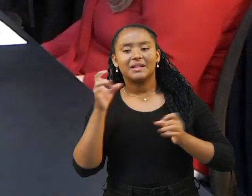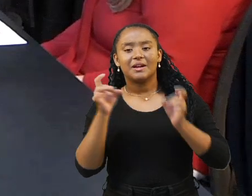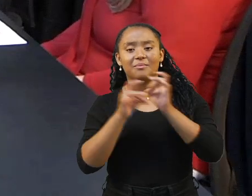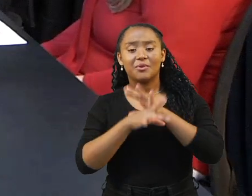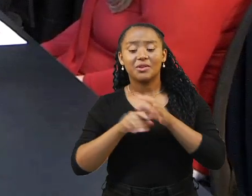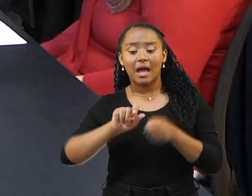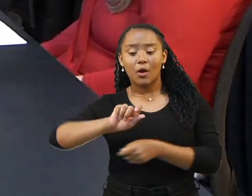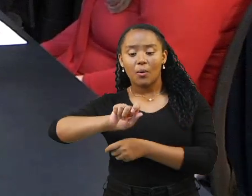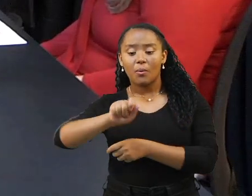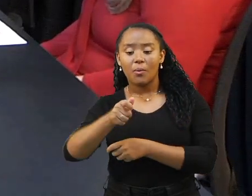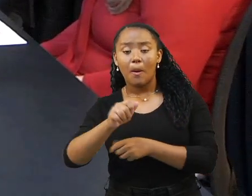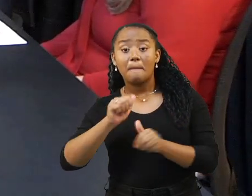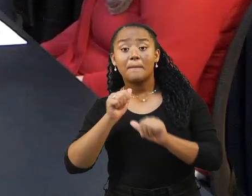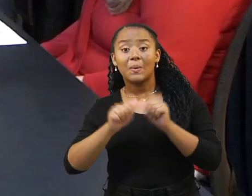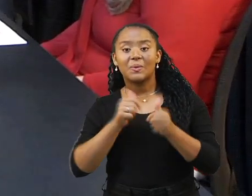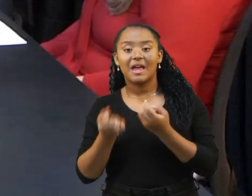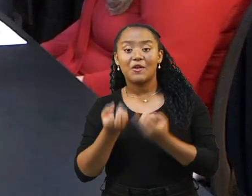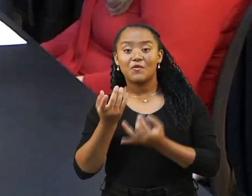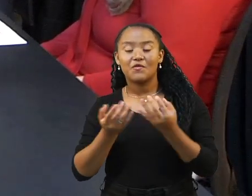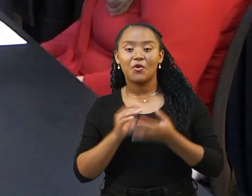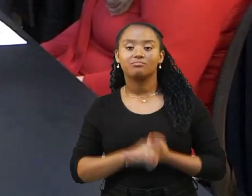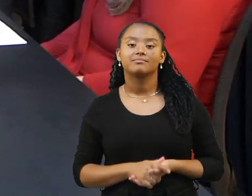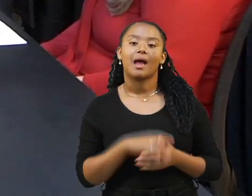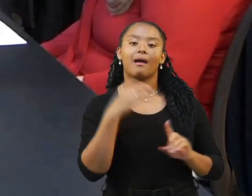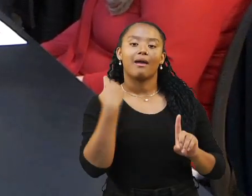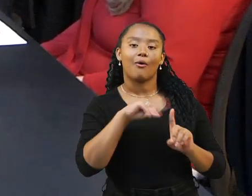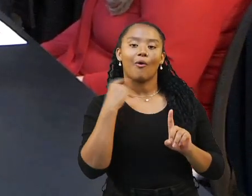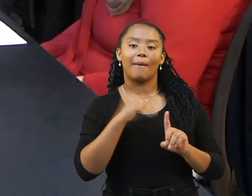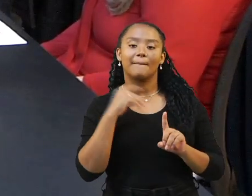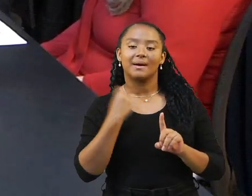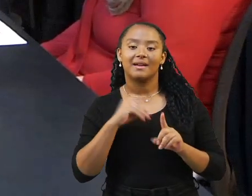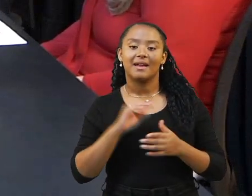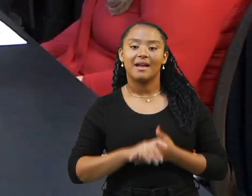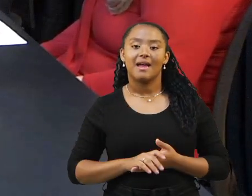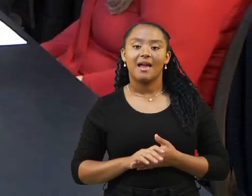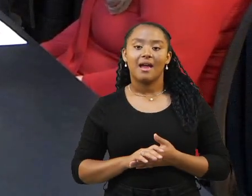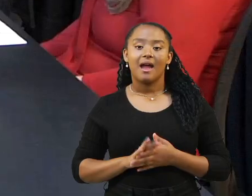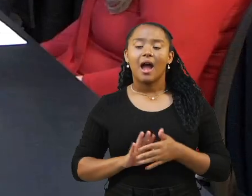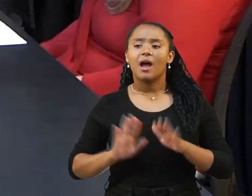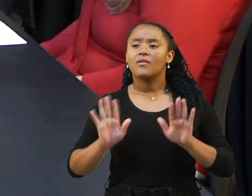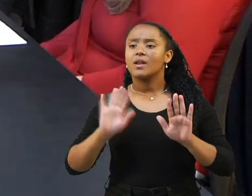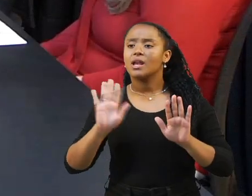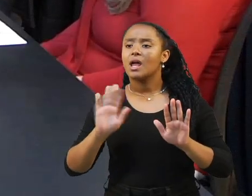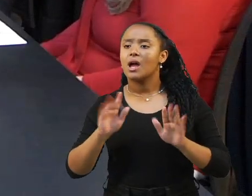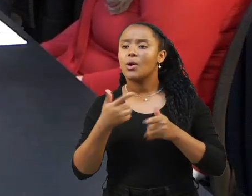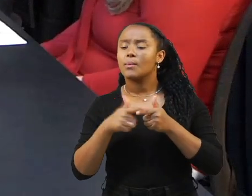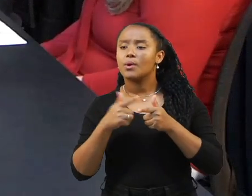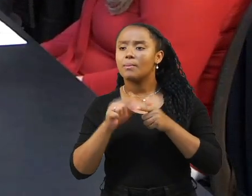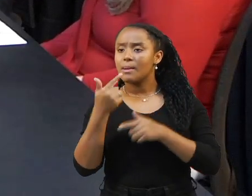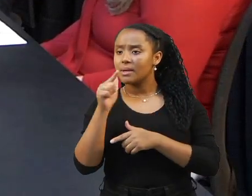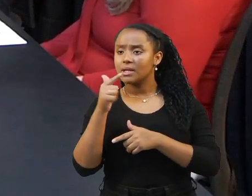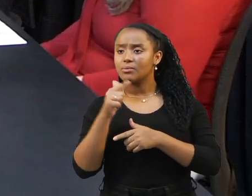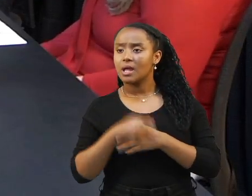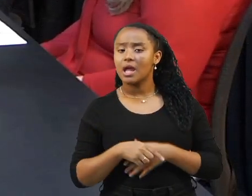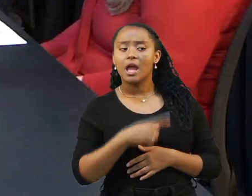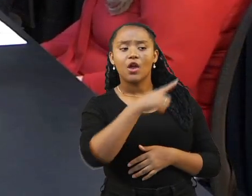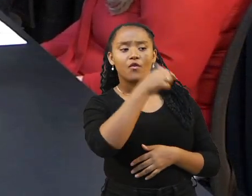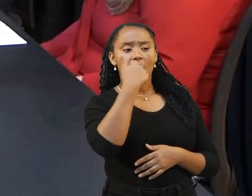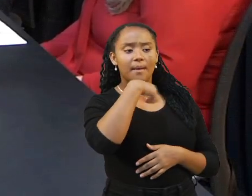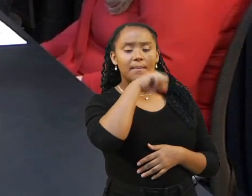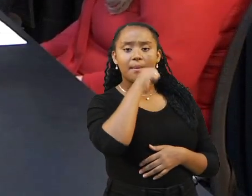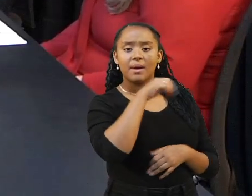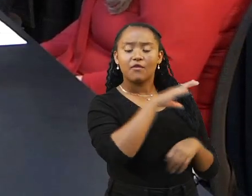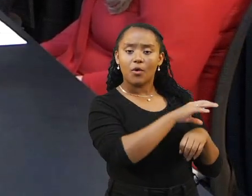Apanhei. Aí eu falei, não tem problema. Eu vou lá na minha mãe e busco outro. Aí fui lá e busquei, aí fizeram, aí